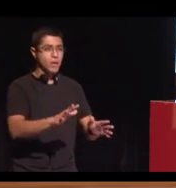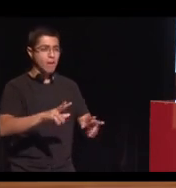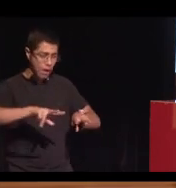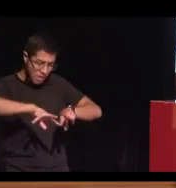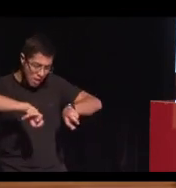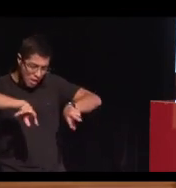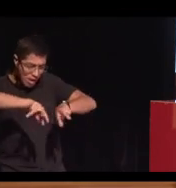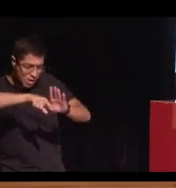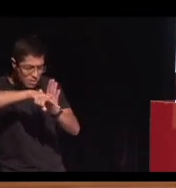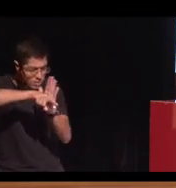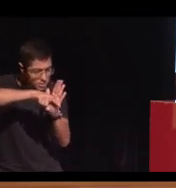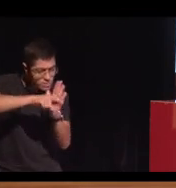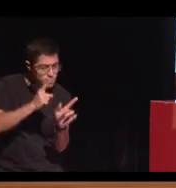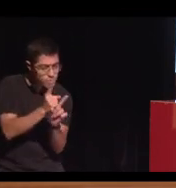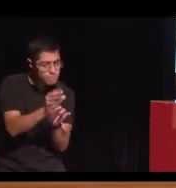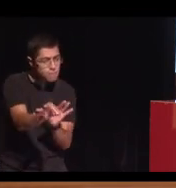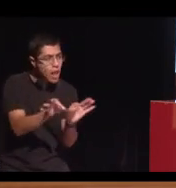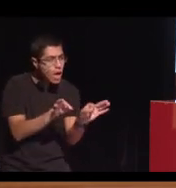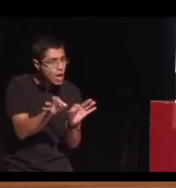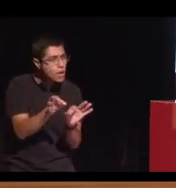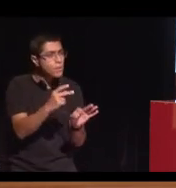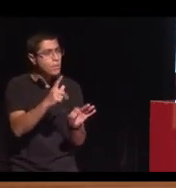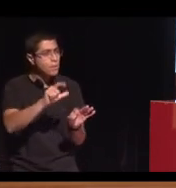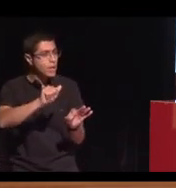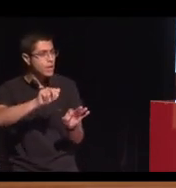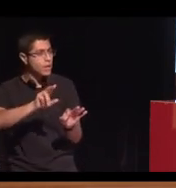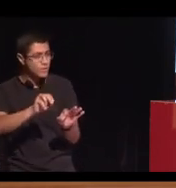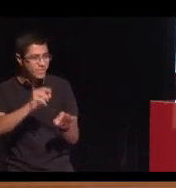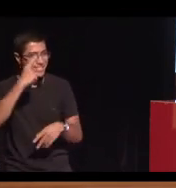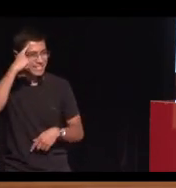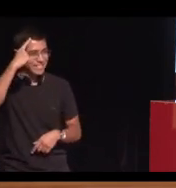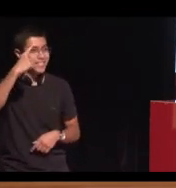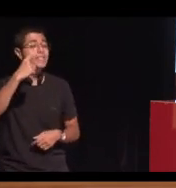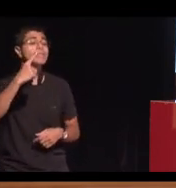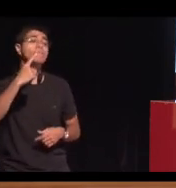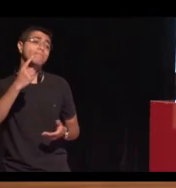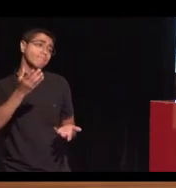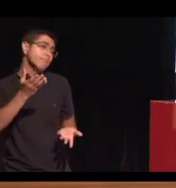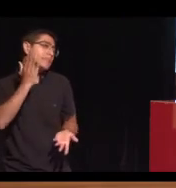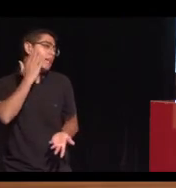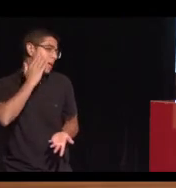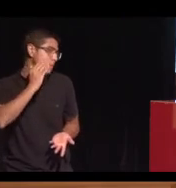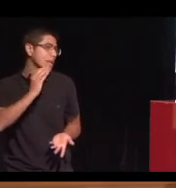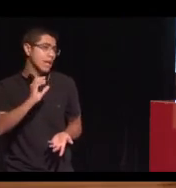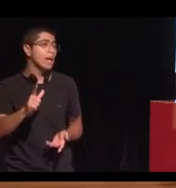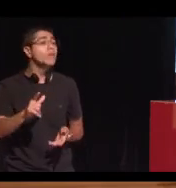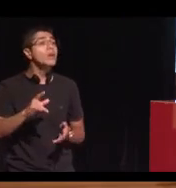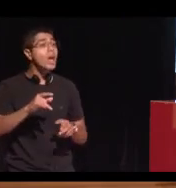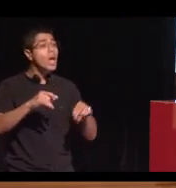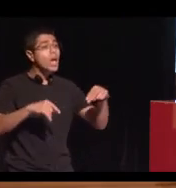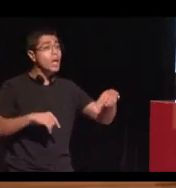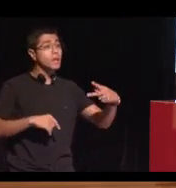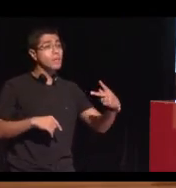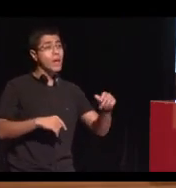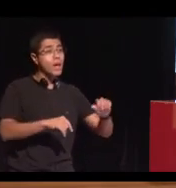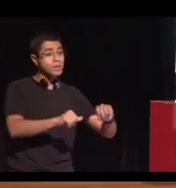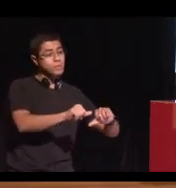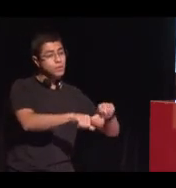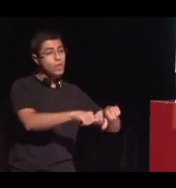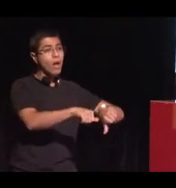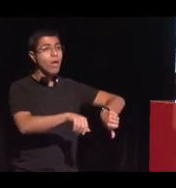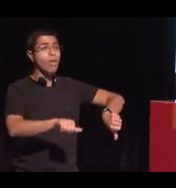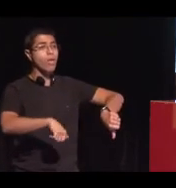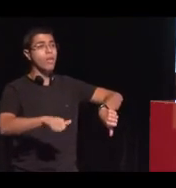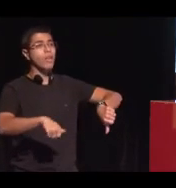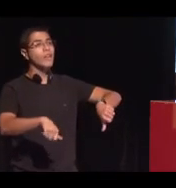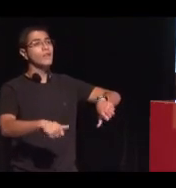plano e tudo. E você, era claro, assim, a gente conseguia ver o NPS do time mudando e chegou a